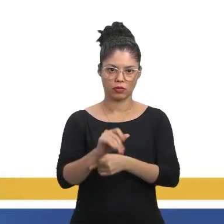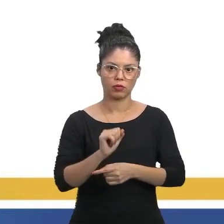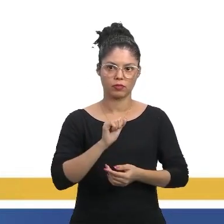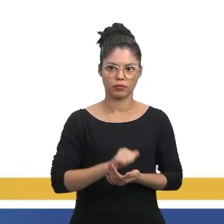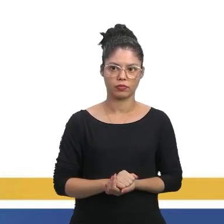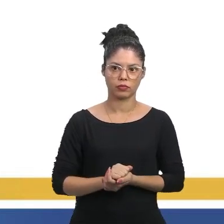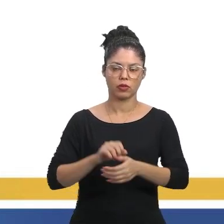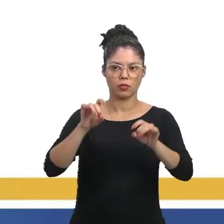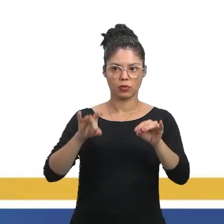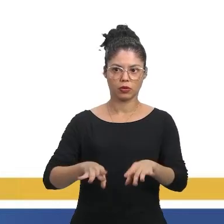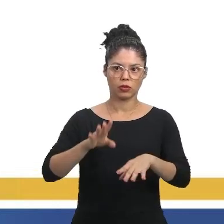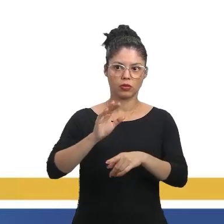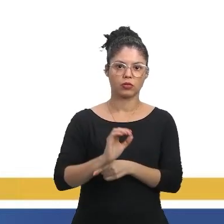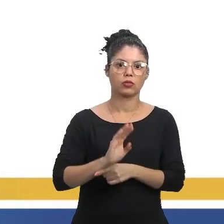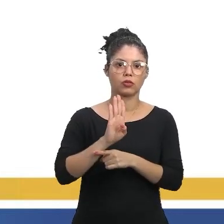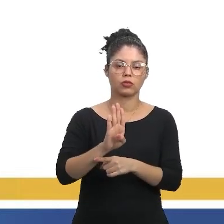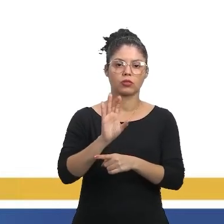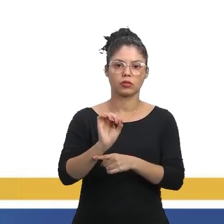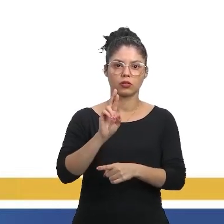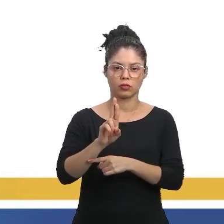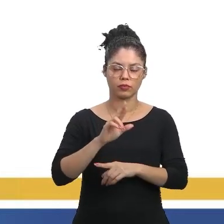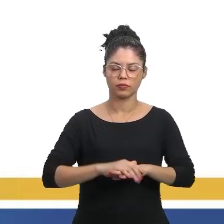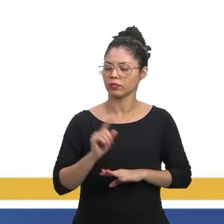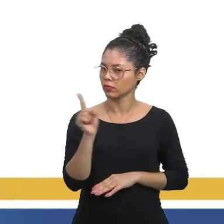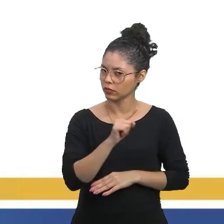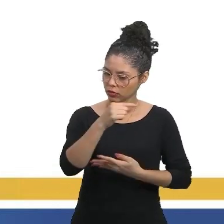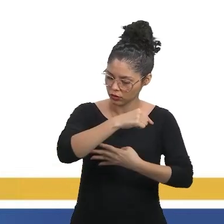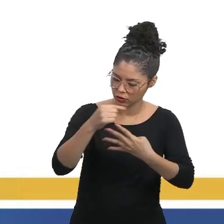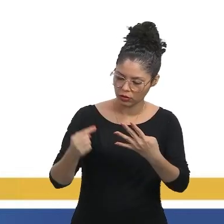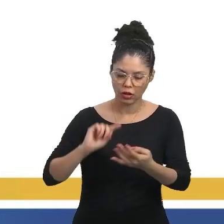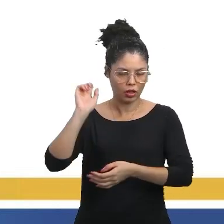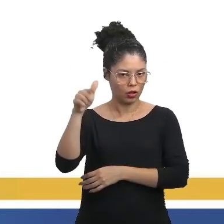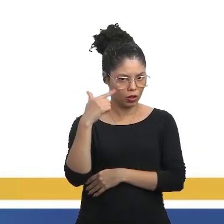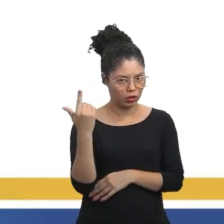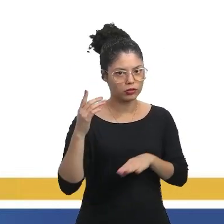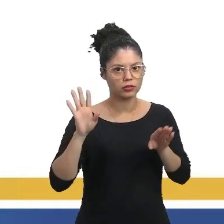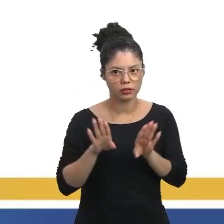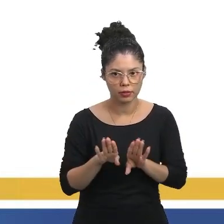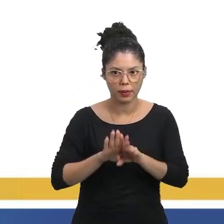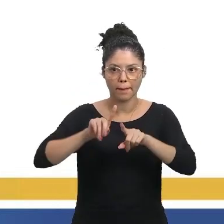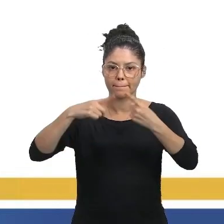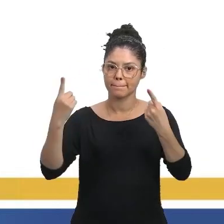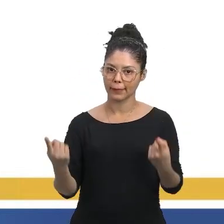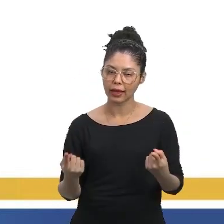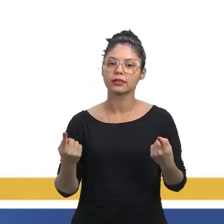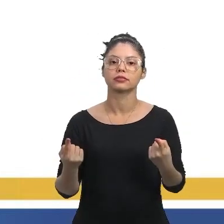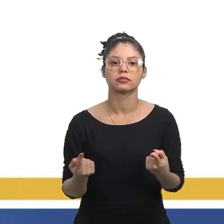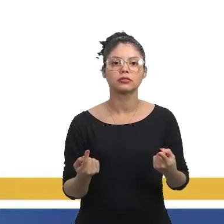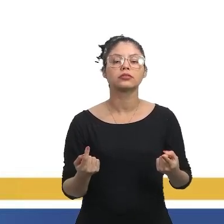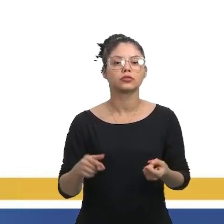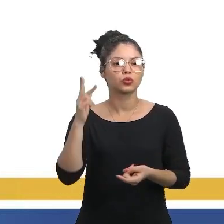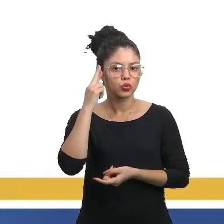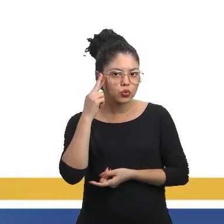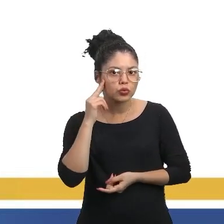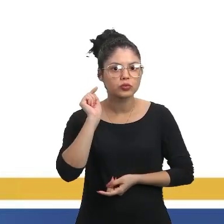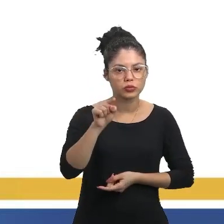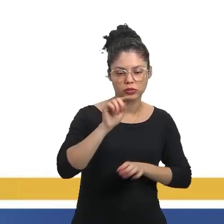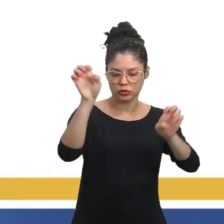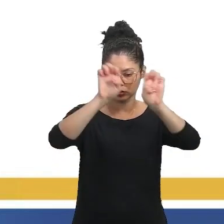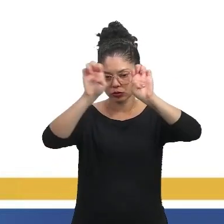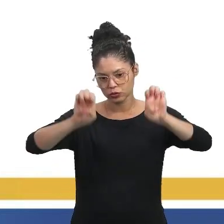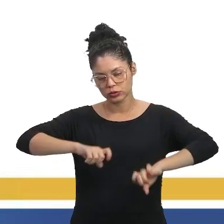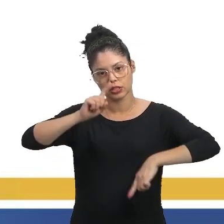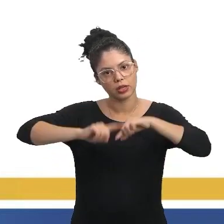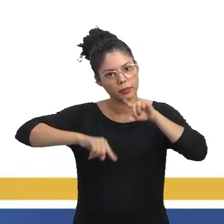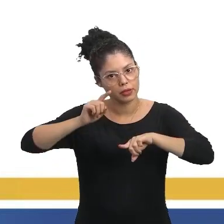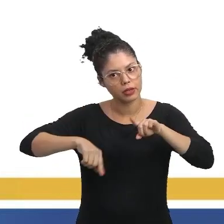Bohr. Ah, professor, só são esses quatro? Não, existem outros modelos, mas o que comumente, para você entender a estrutura da